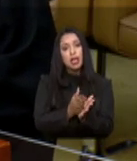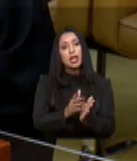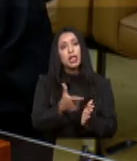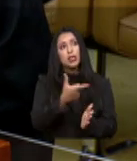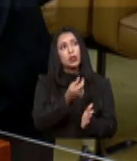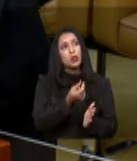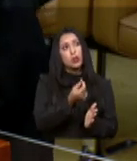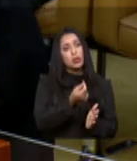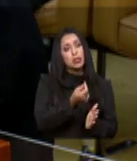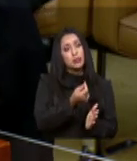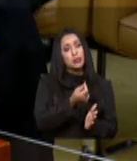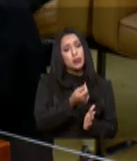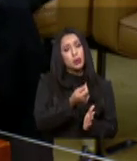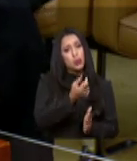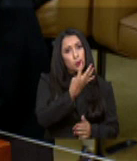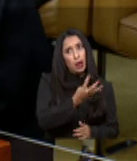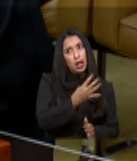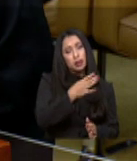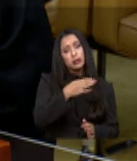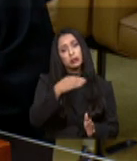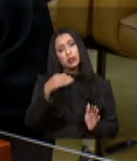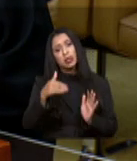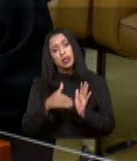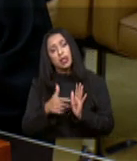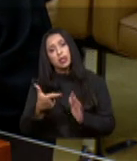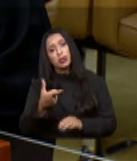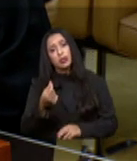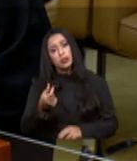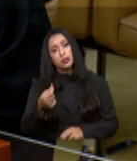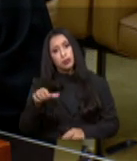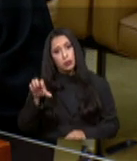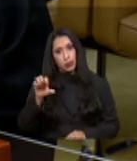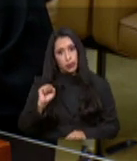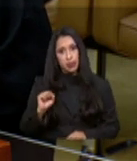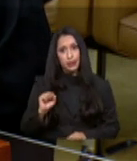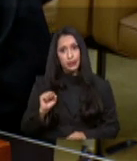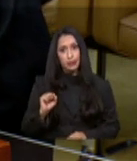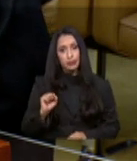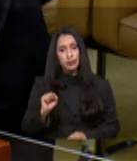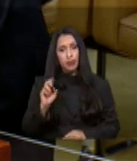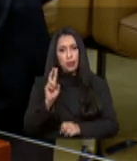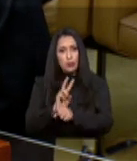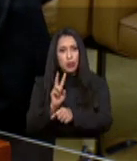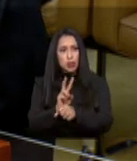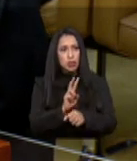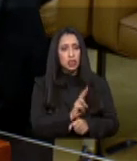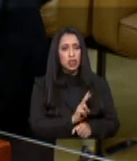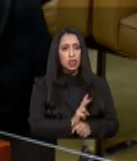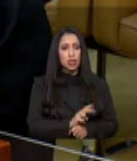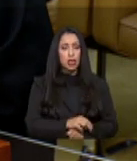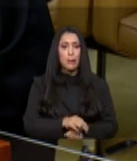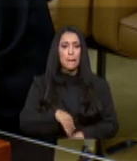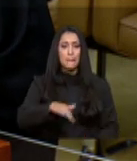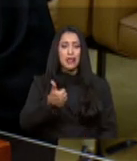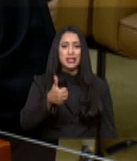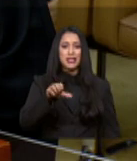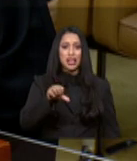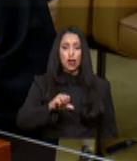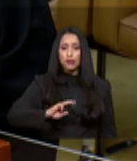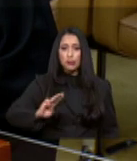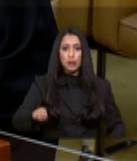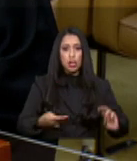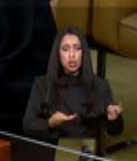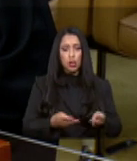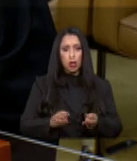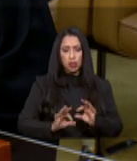entre 2004 e 2008. reconhecimento de mais de 19 milhões de hectares de